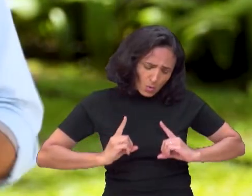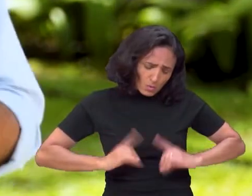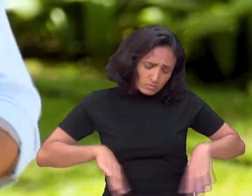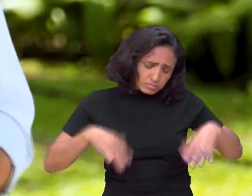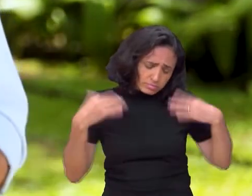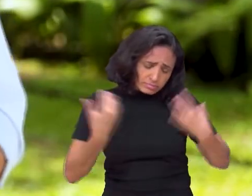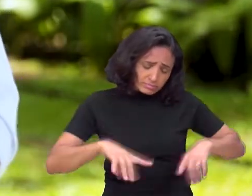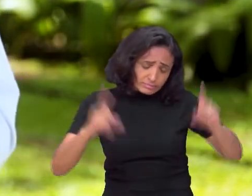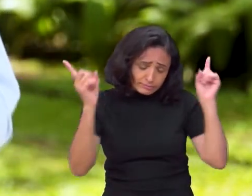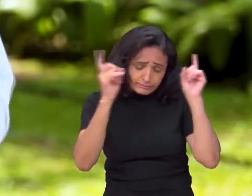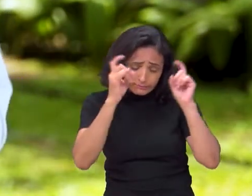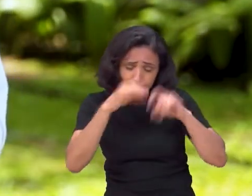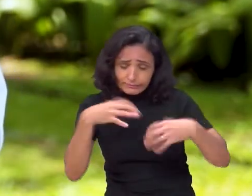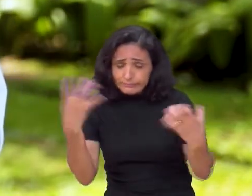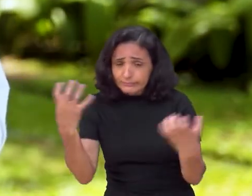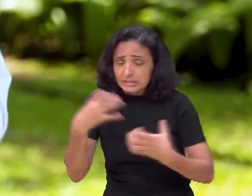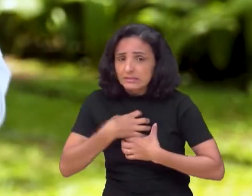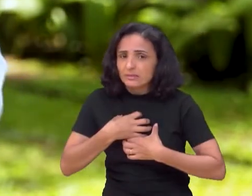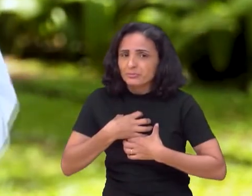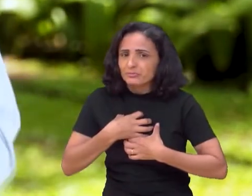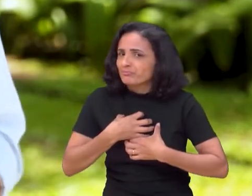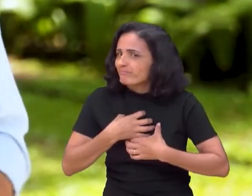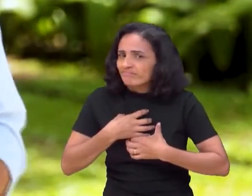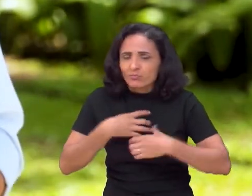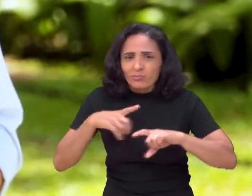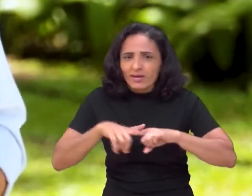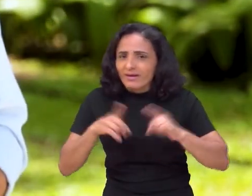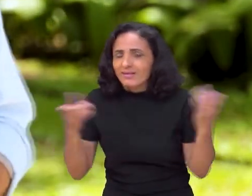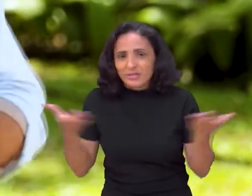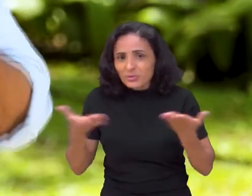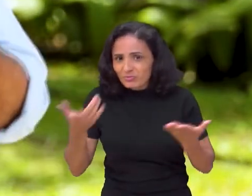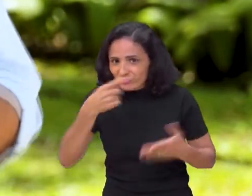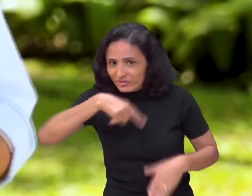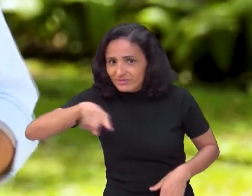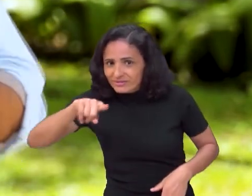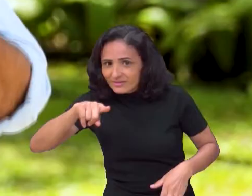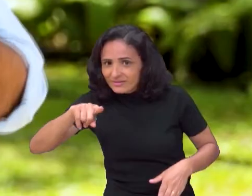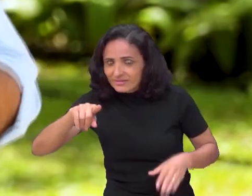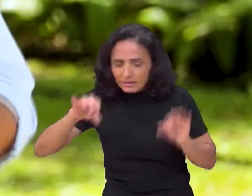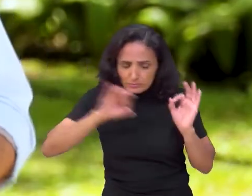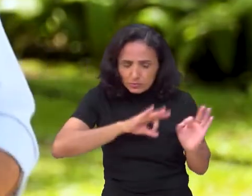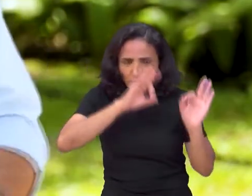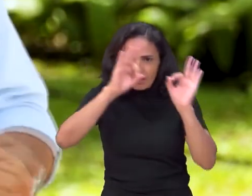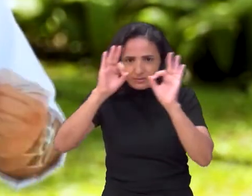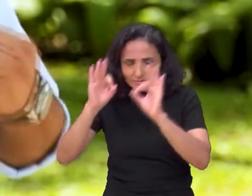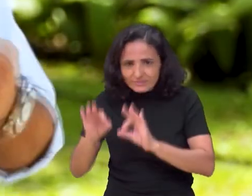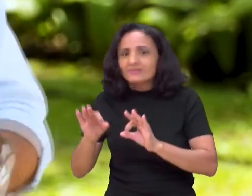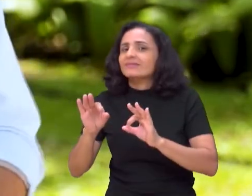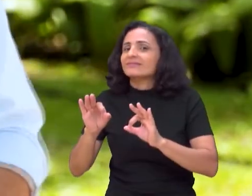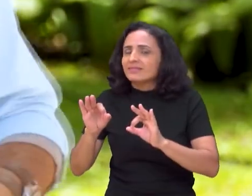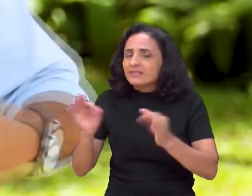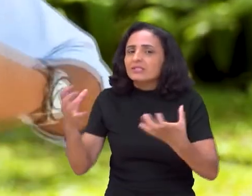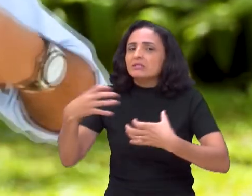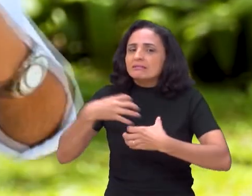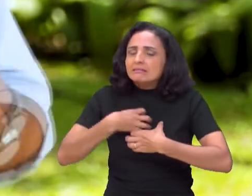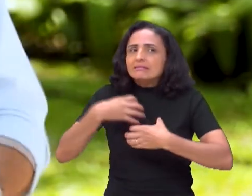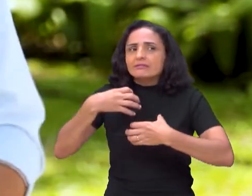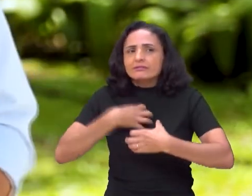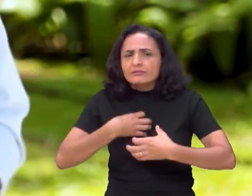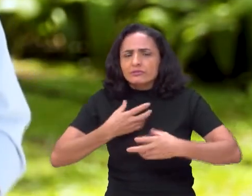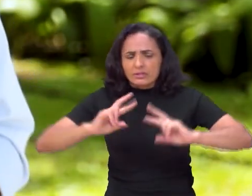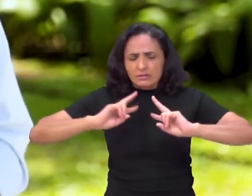vida até este presente momento em que você está me assistindo. Até o presente momento você conduziu, você levou, você